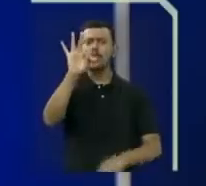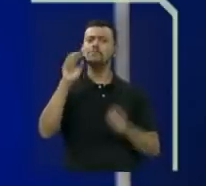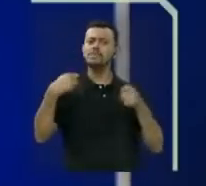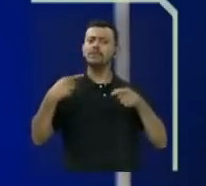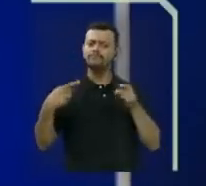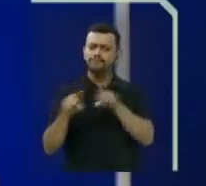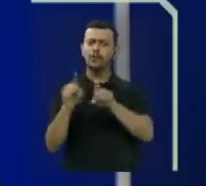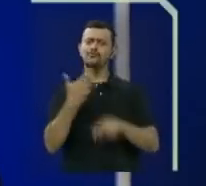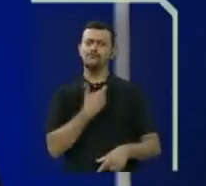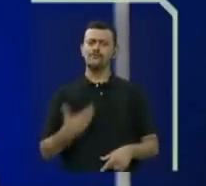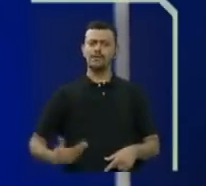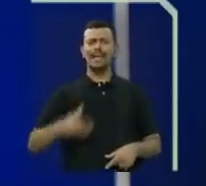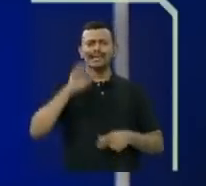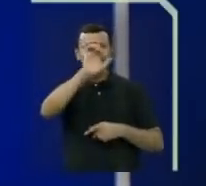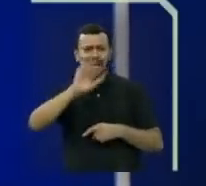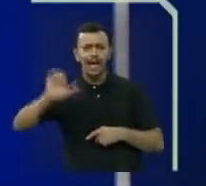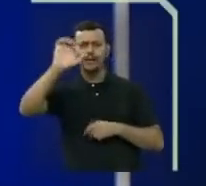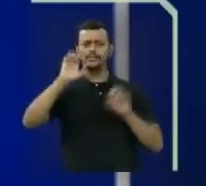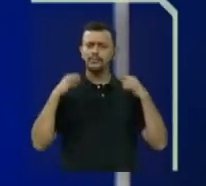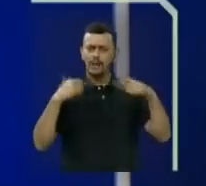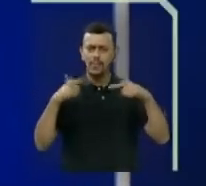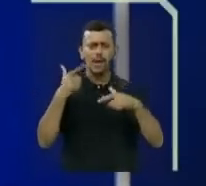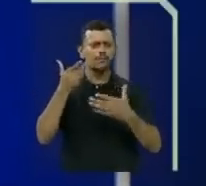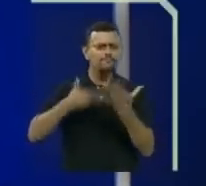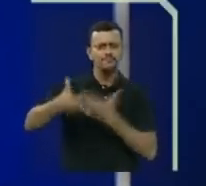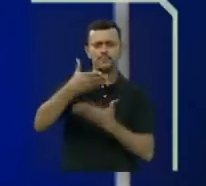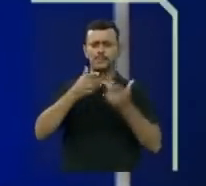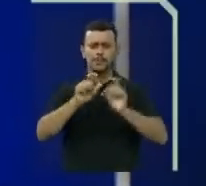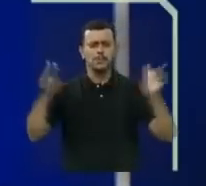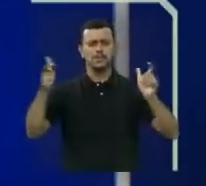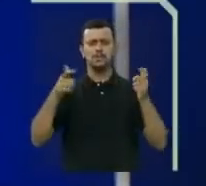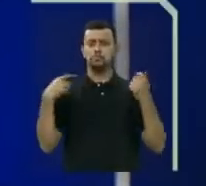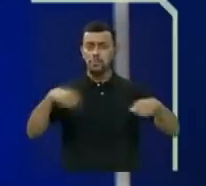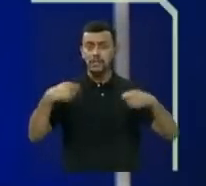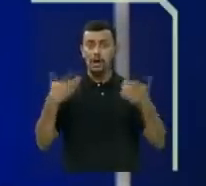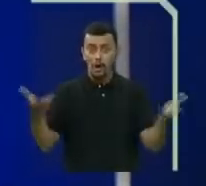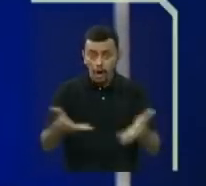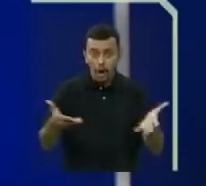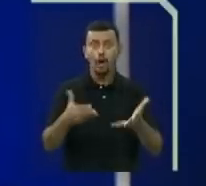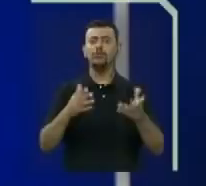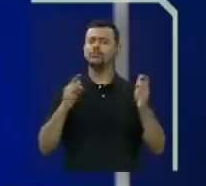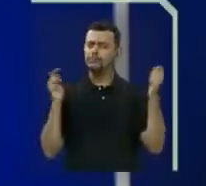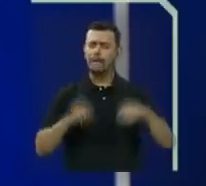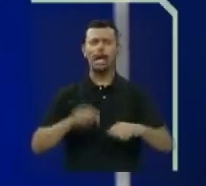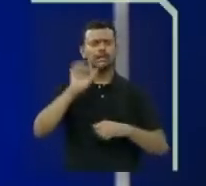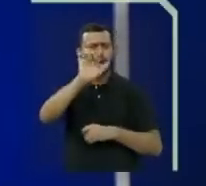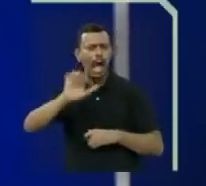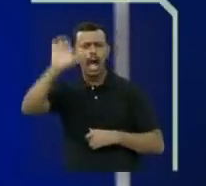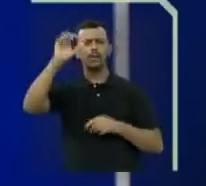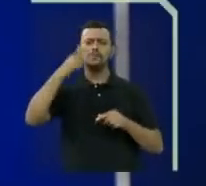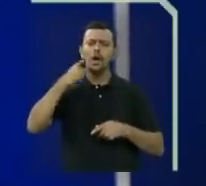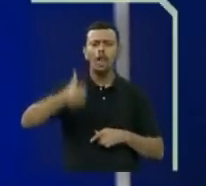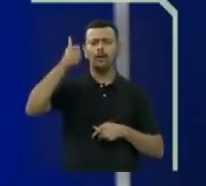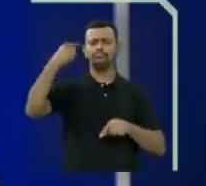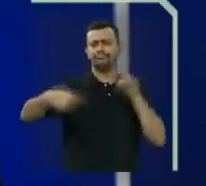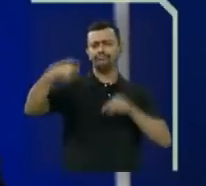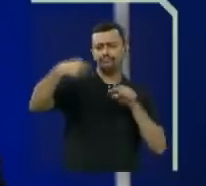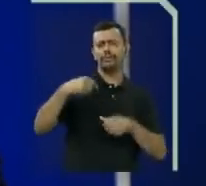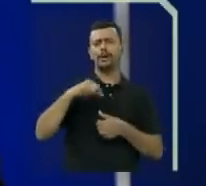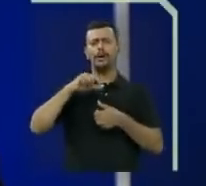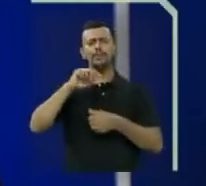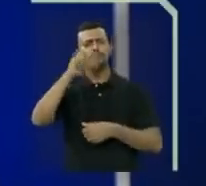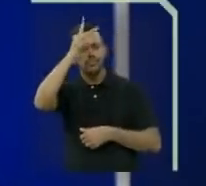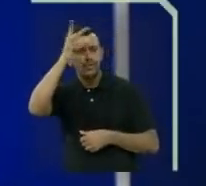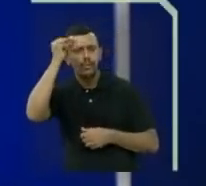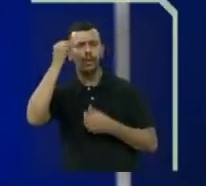na maneira de gerar empregos acima de tudo, gerar um estado de melhores políticas públicas, seja na segurança, seja na saúde,